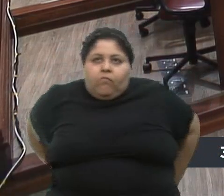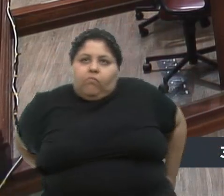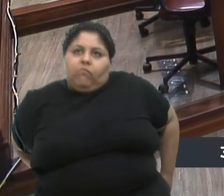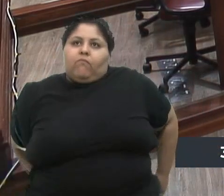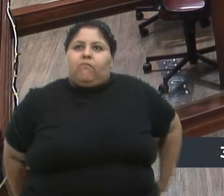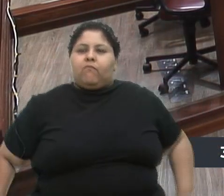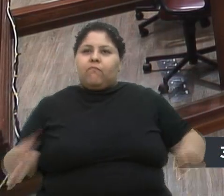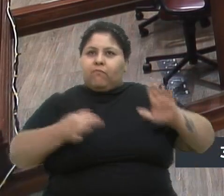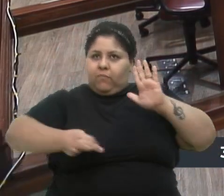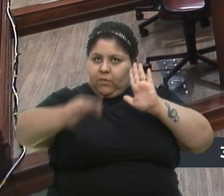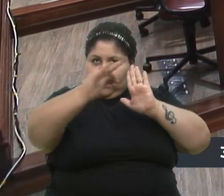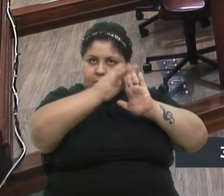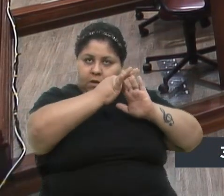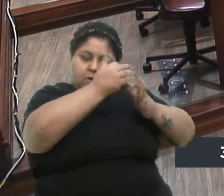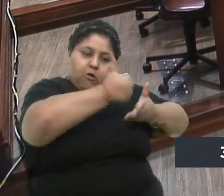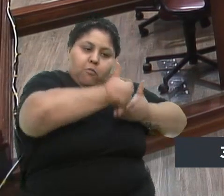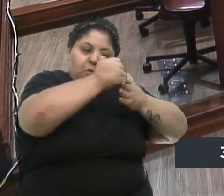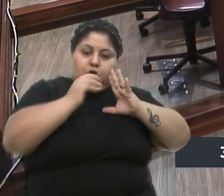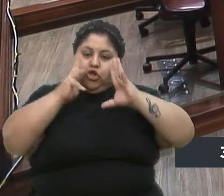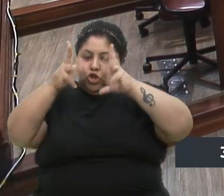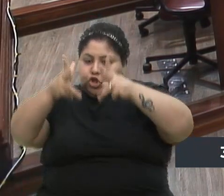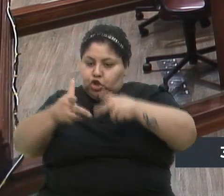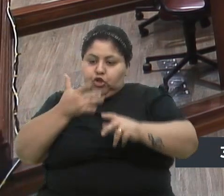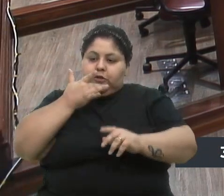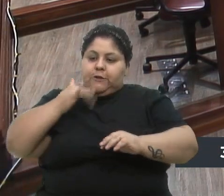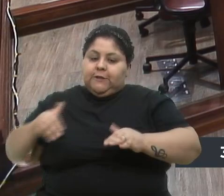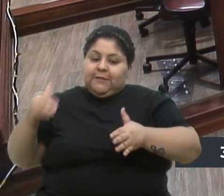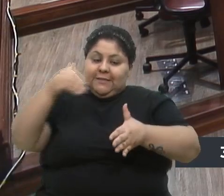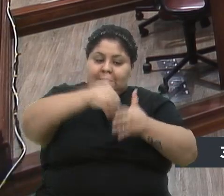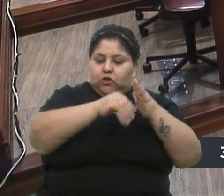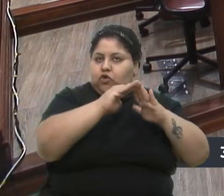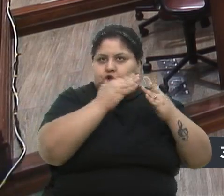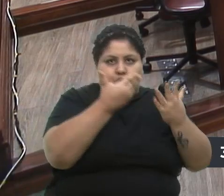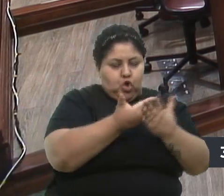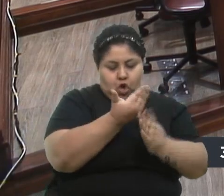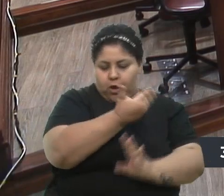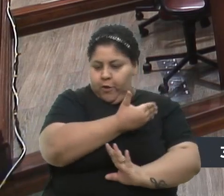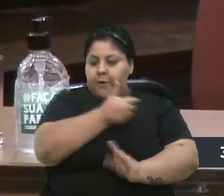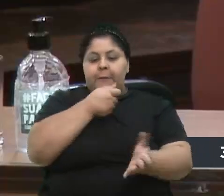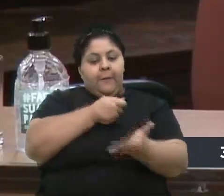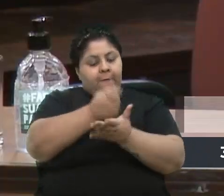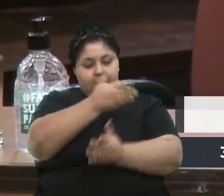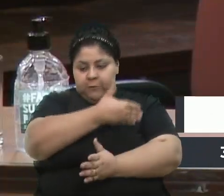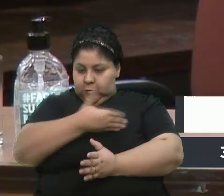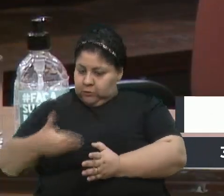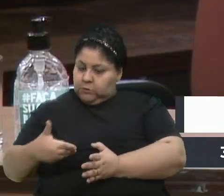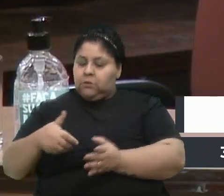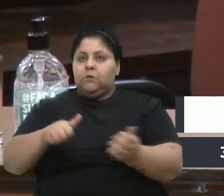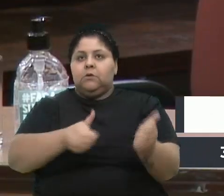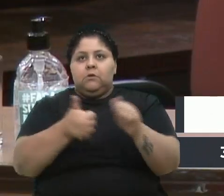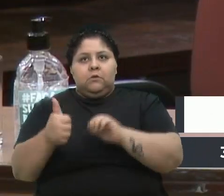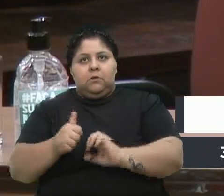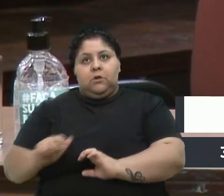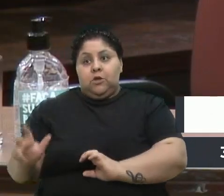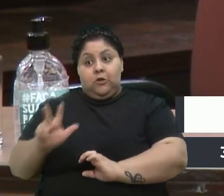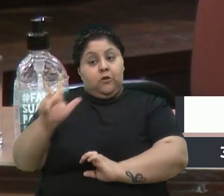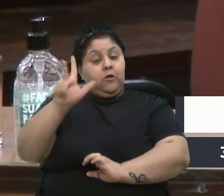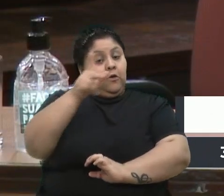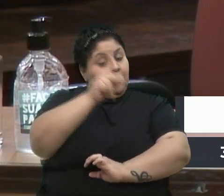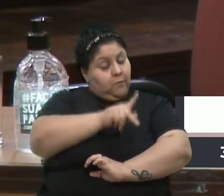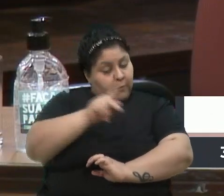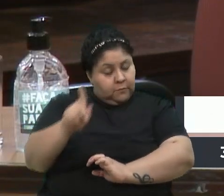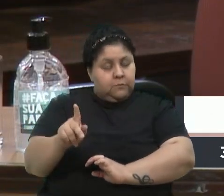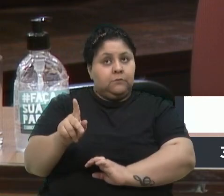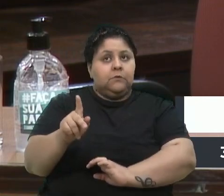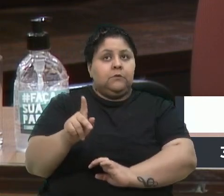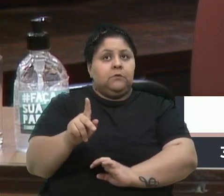as crianças estejam dentro da escola. Defendo uma escola pública e de qualidade, com valorização aos